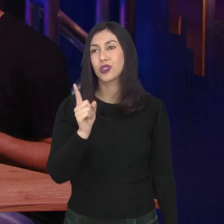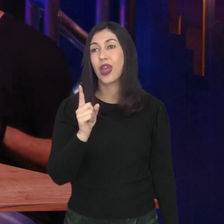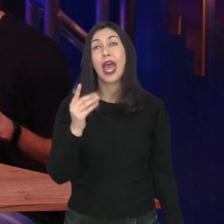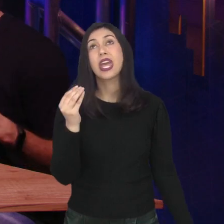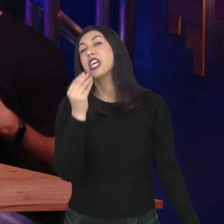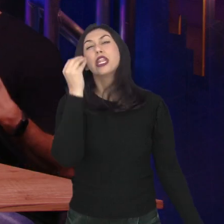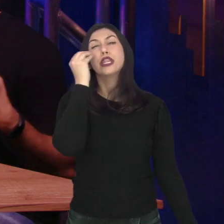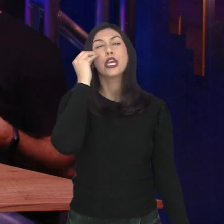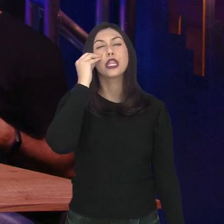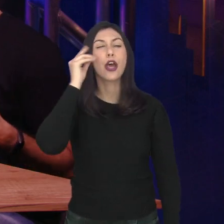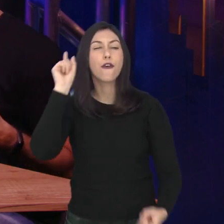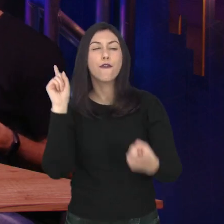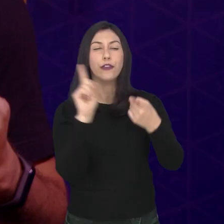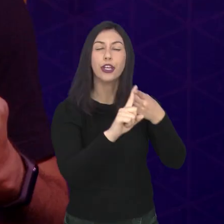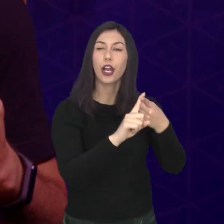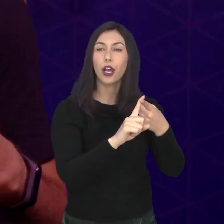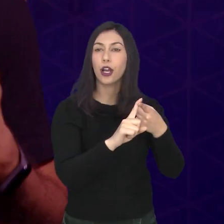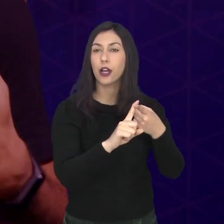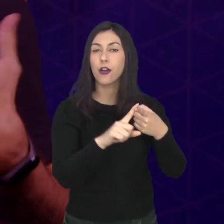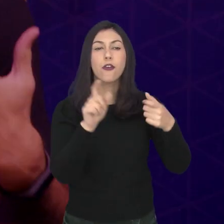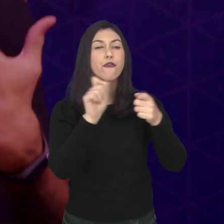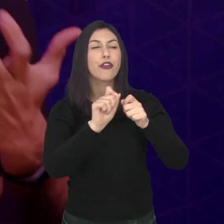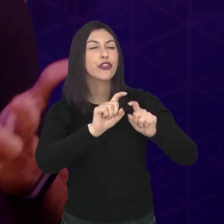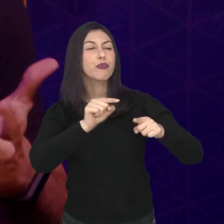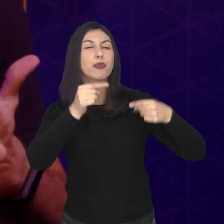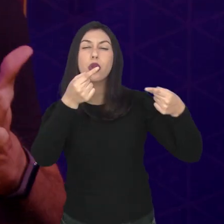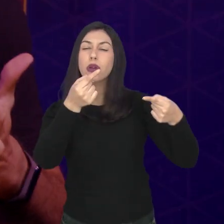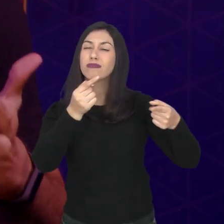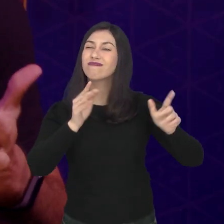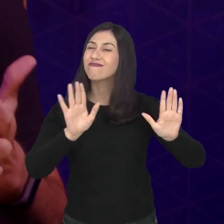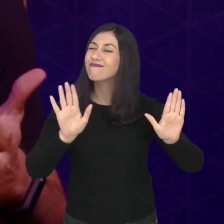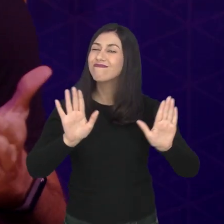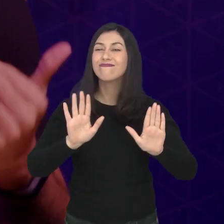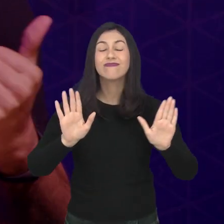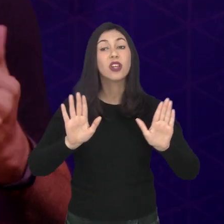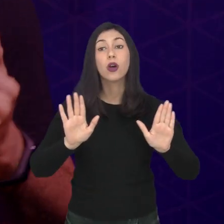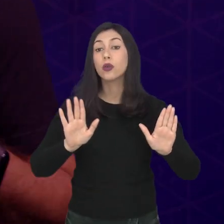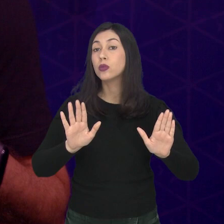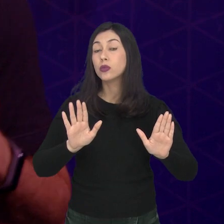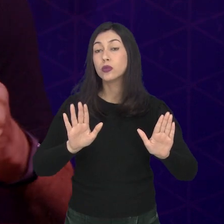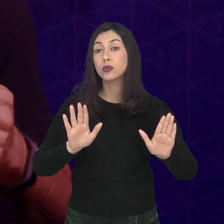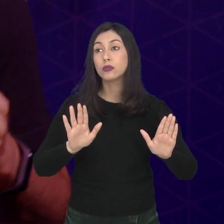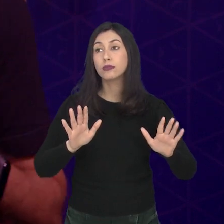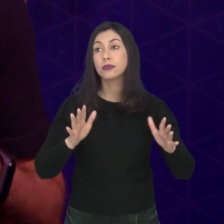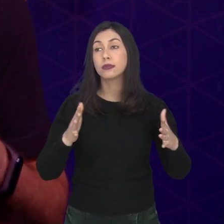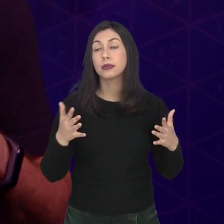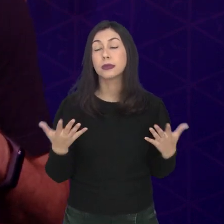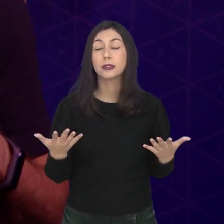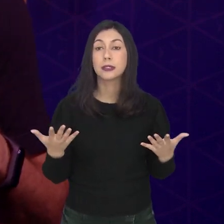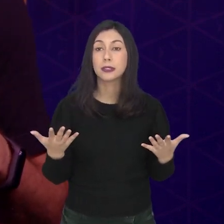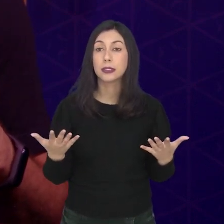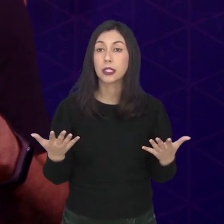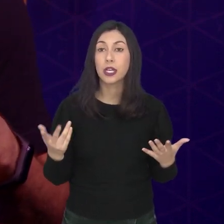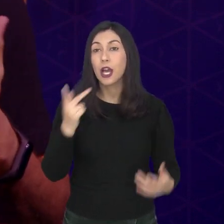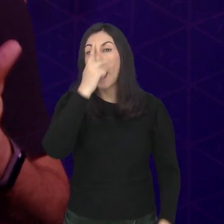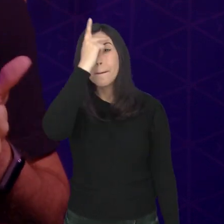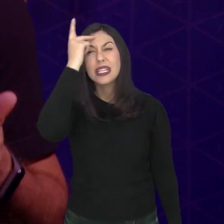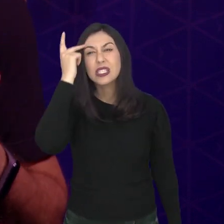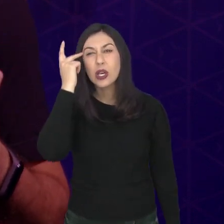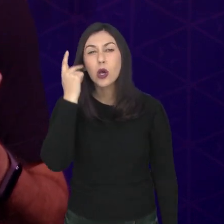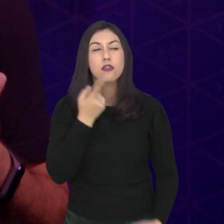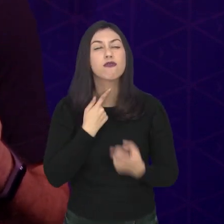e tentar devolver na mesma moeda ou querer fazer pior que o agressor. Casos que as pessoas querem